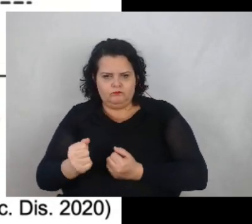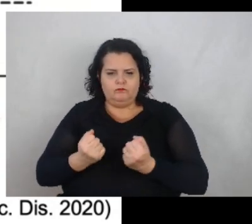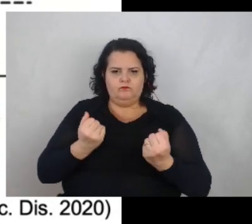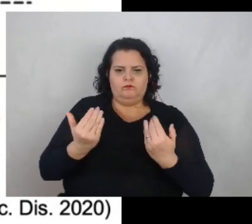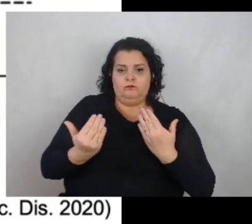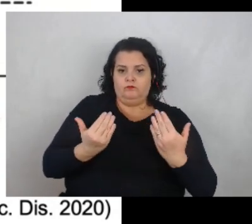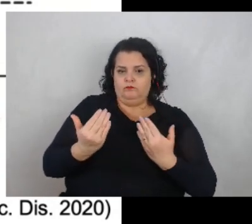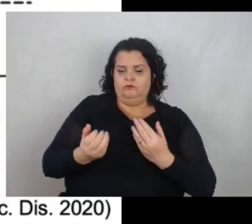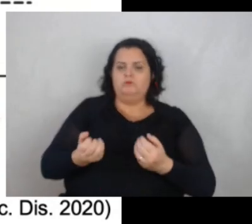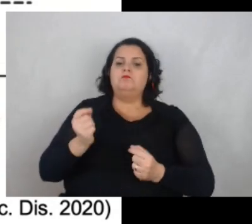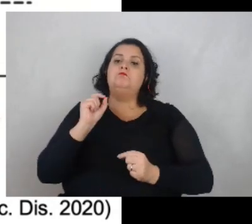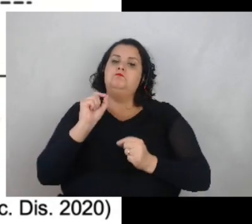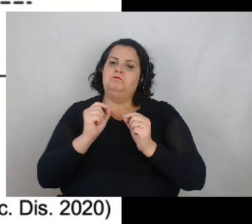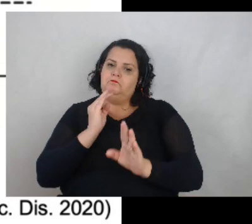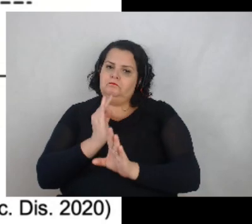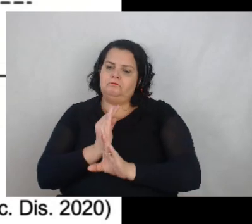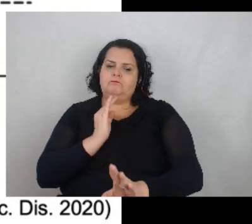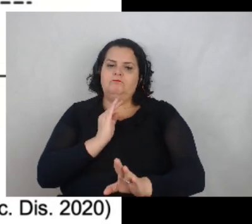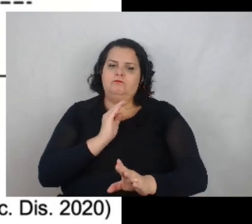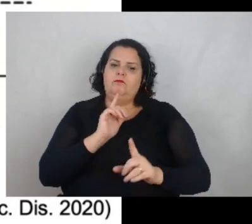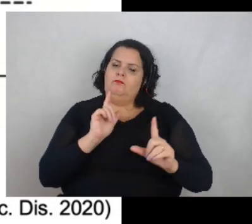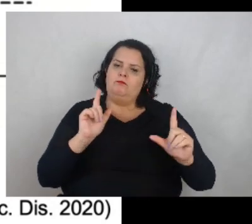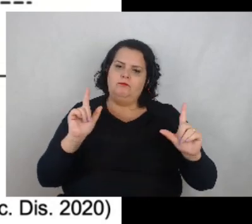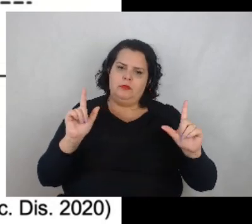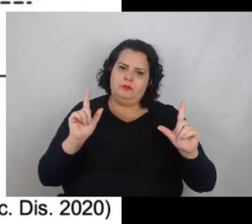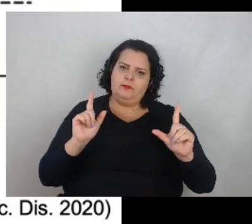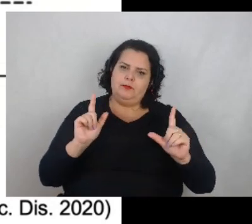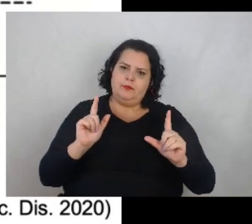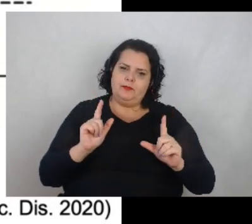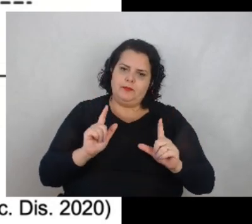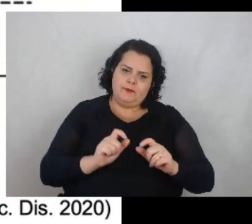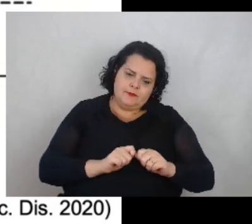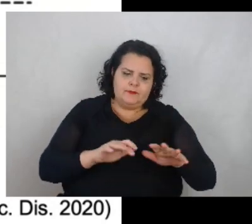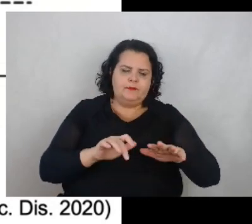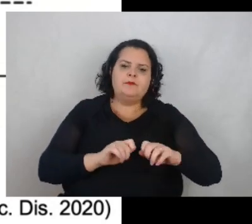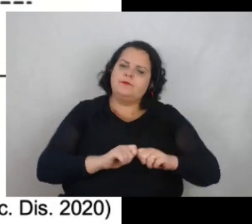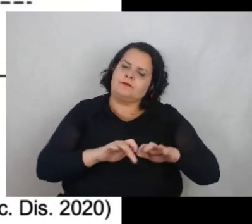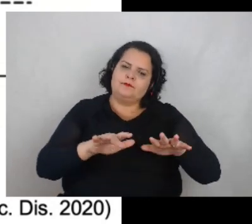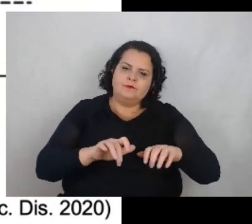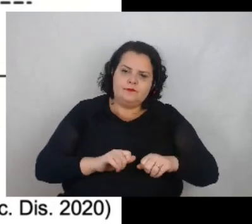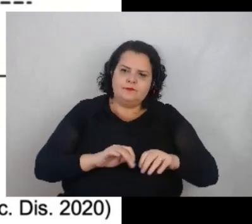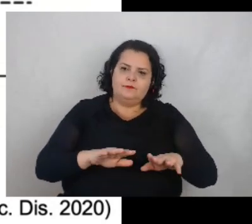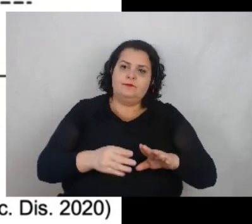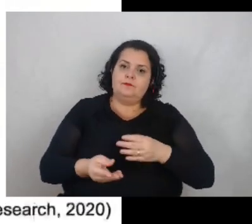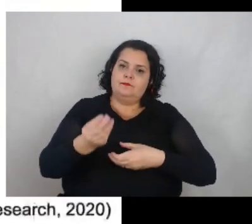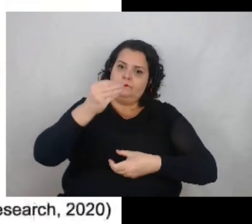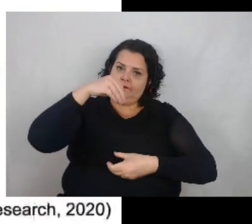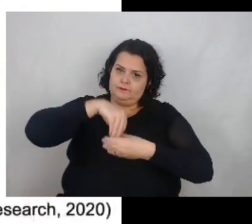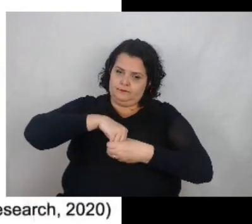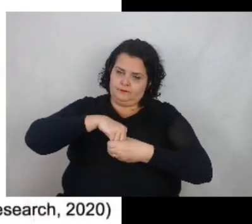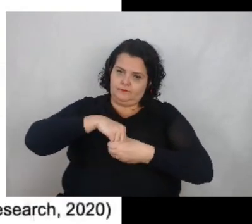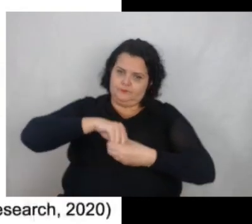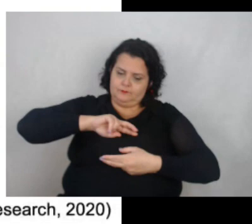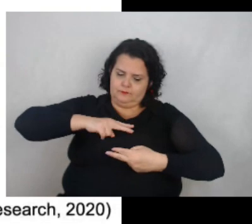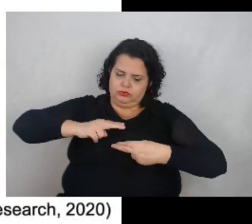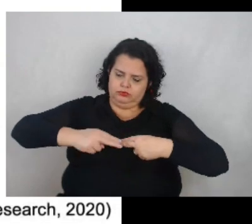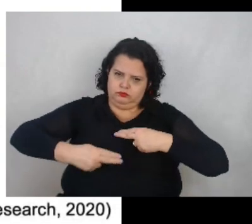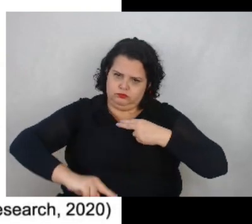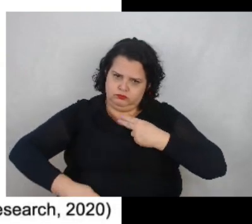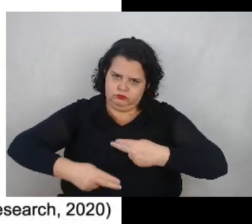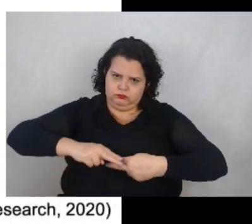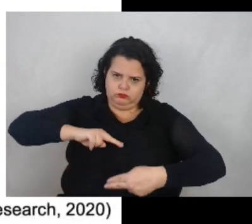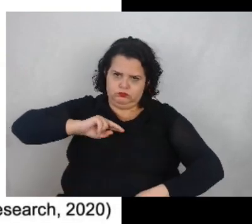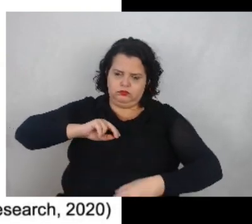diminuiu a replicação viral do SARS-CoV-2 intracelular. Como também, agora, tão debatida